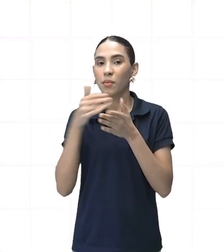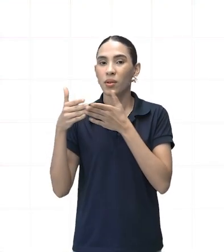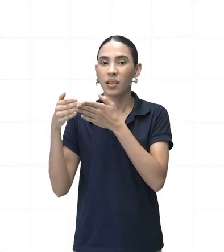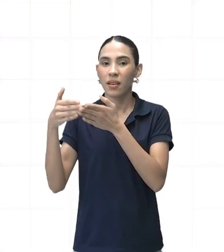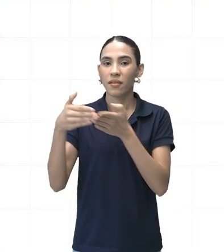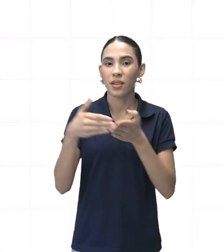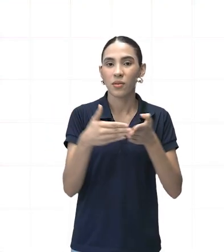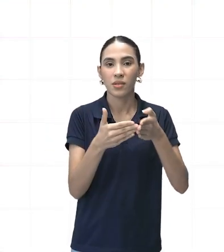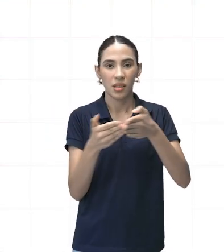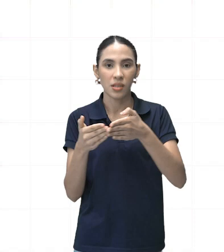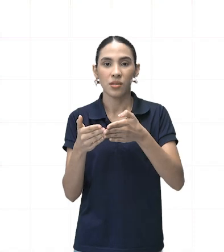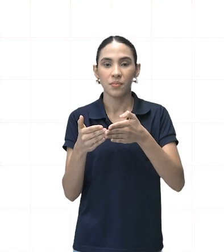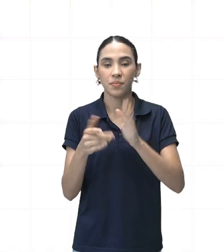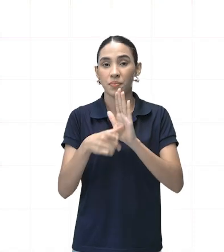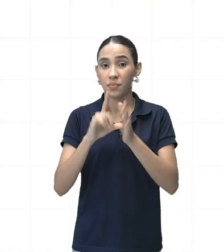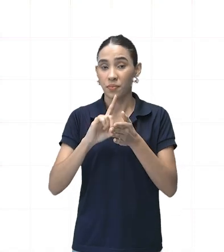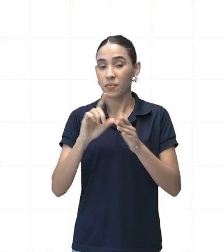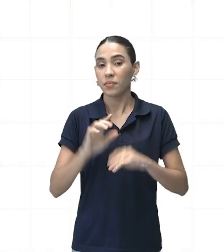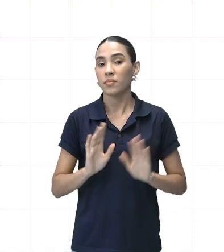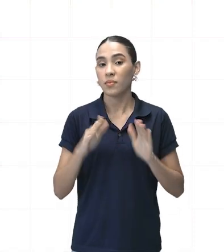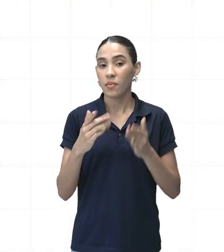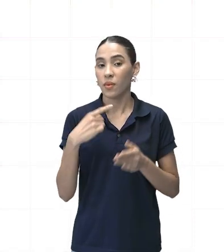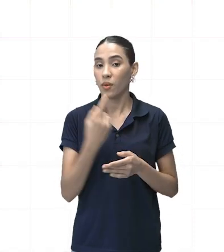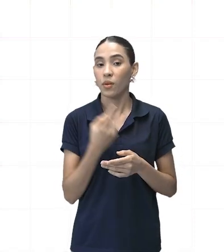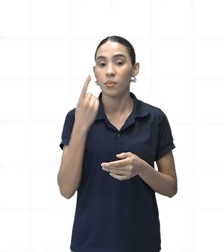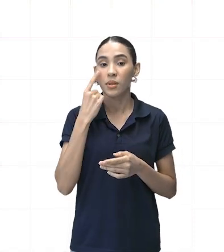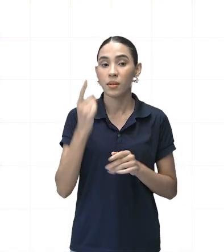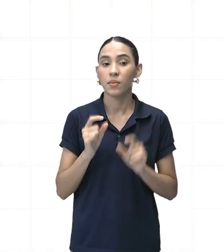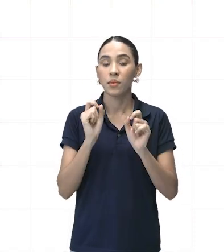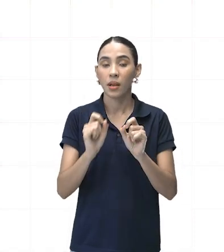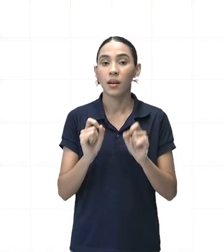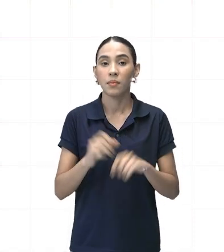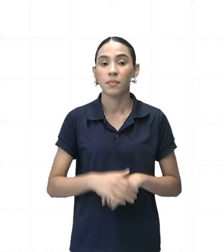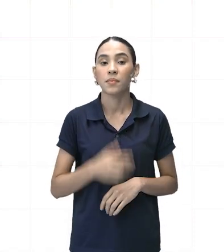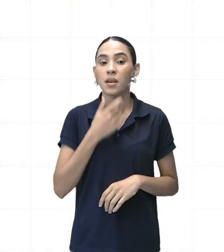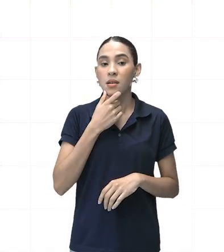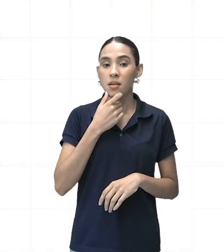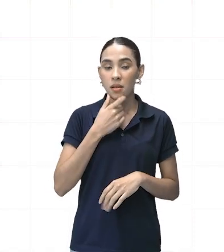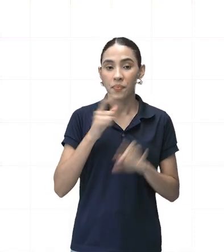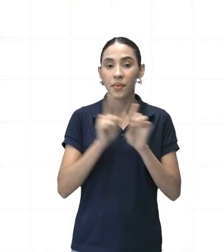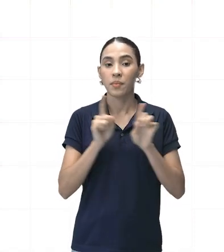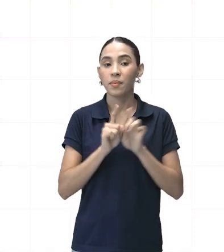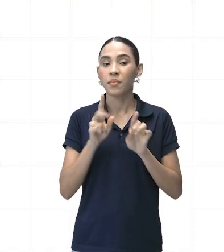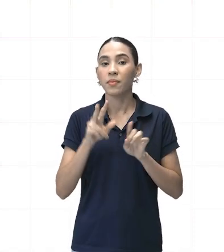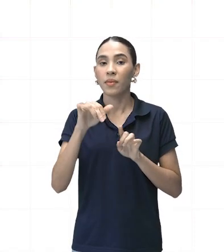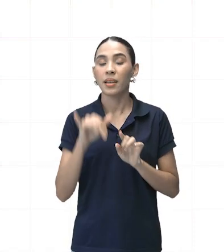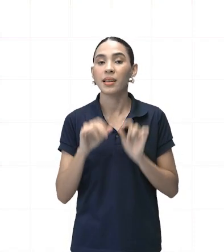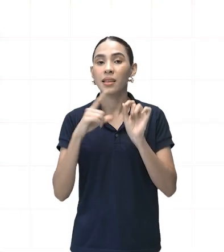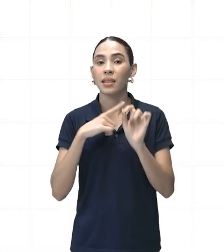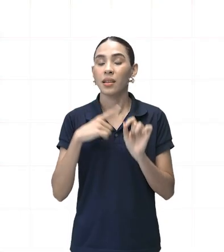navios antigamente, tá? Então, a gente observa que a Inglaterra ela vai ter, né,